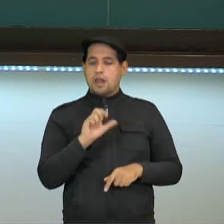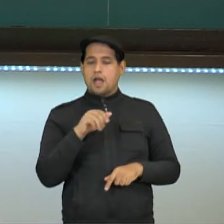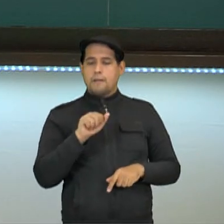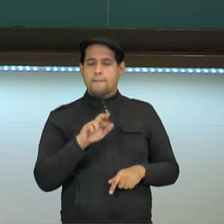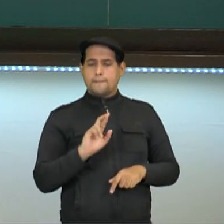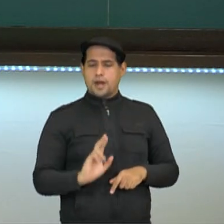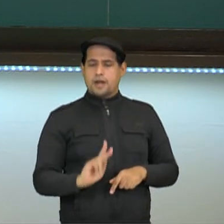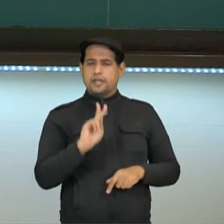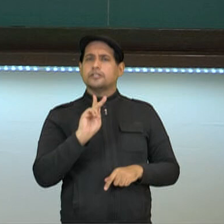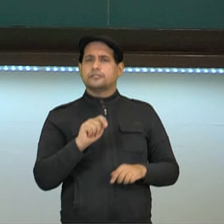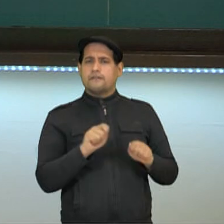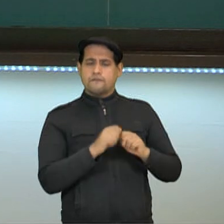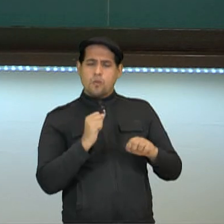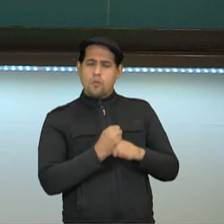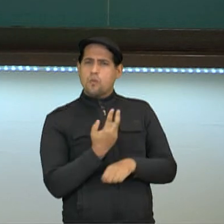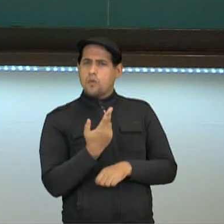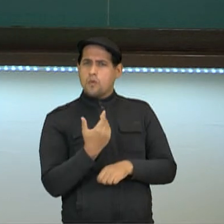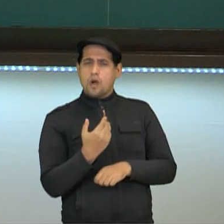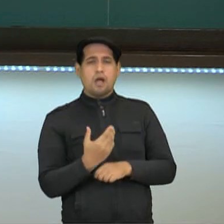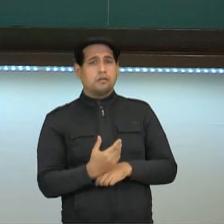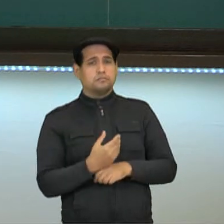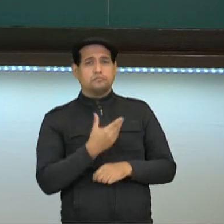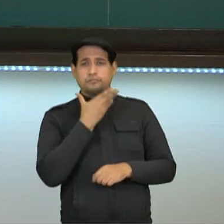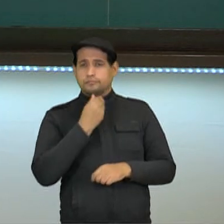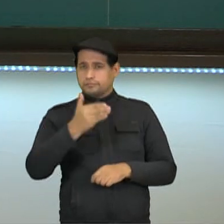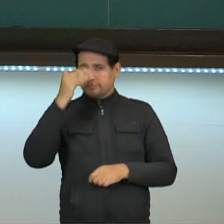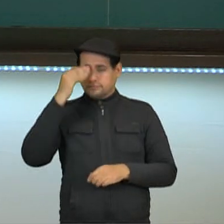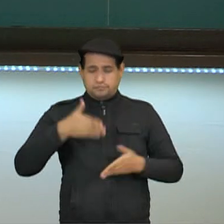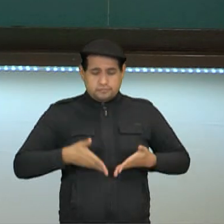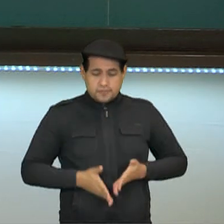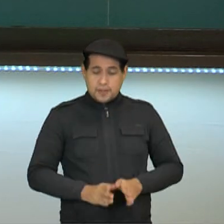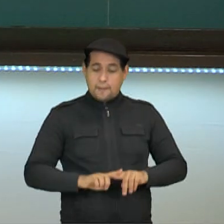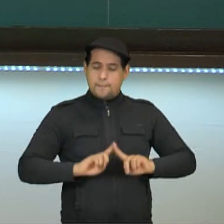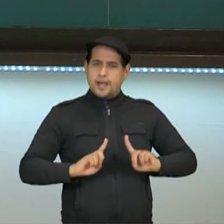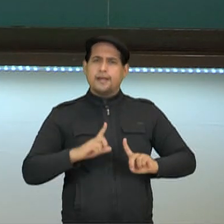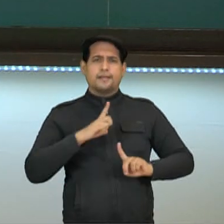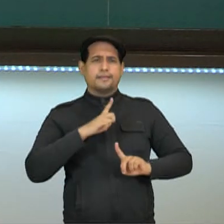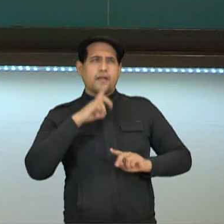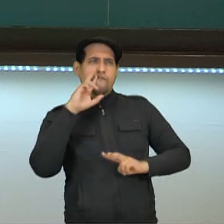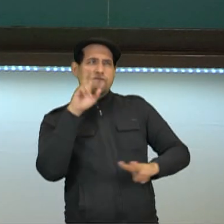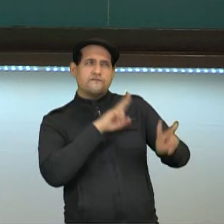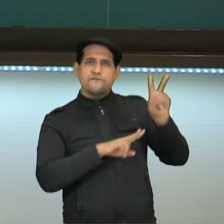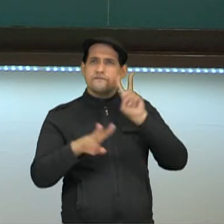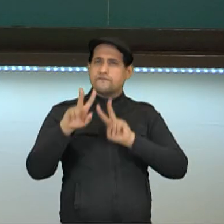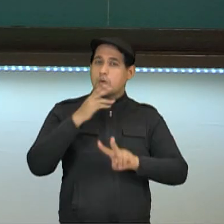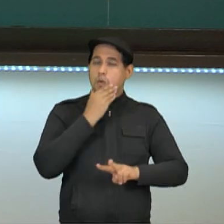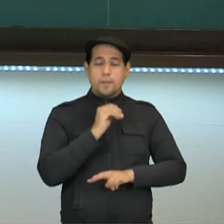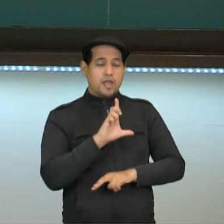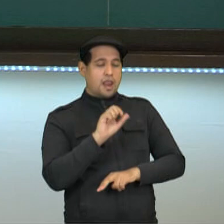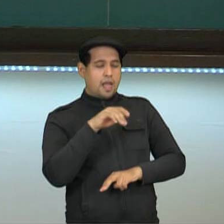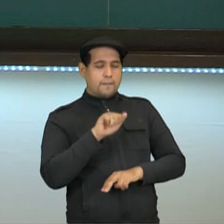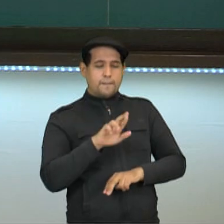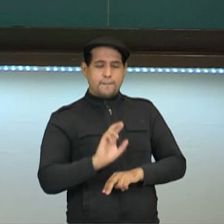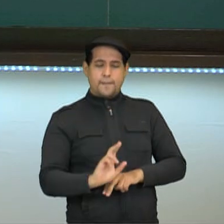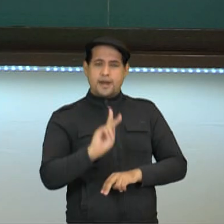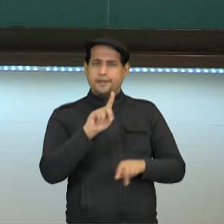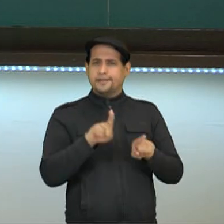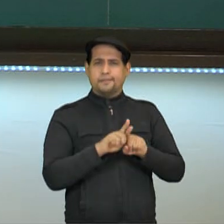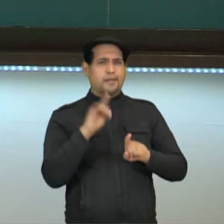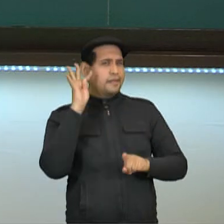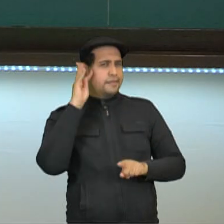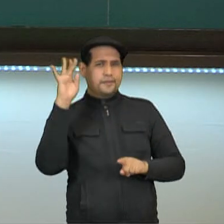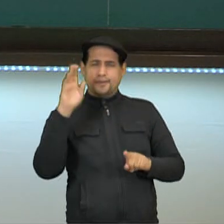foi publicado no mesmo ano que Darwin nasceu. Então, apesar de ter essa visão de que Lamarck, né, as teorias dele não foram